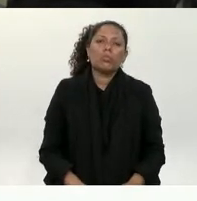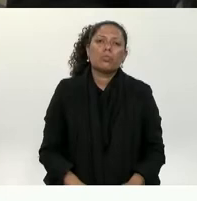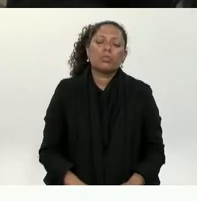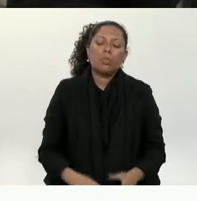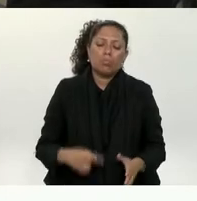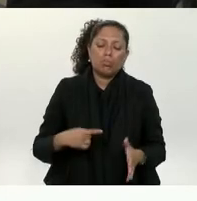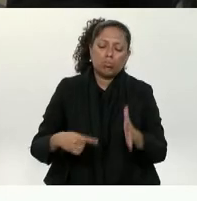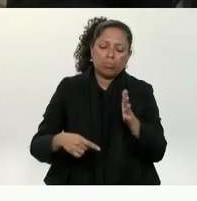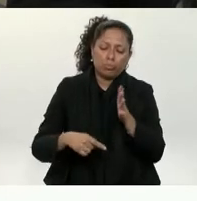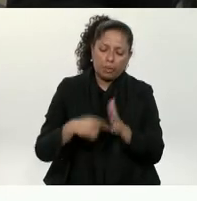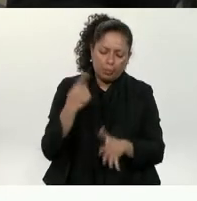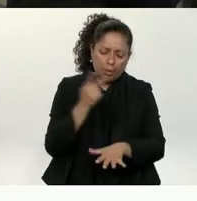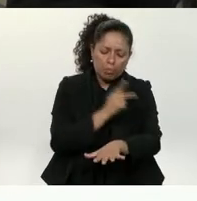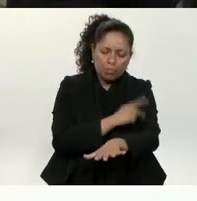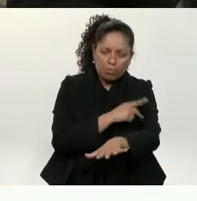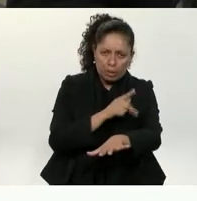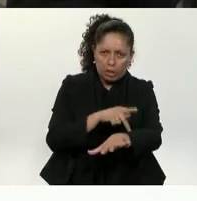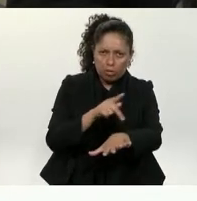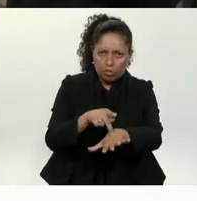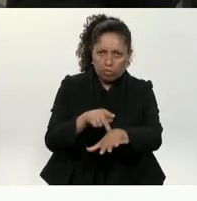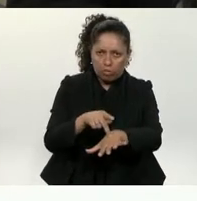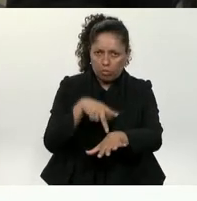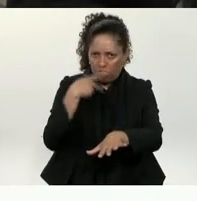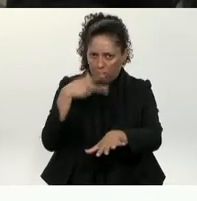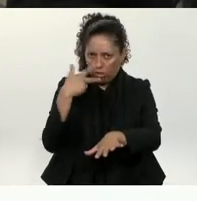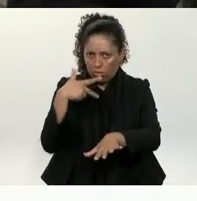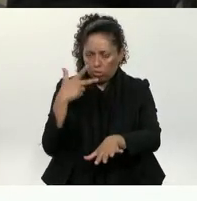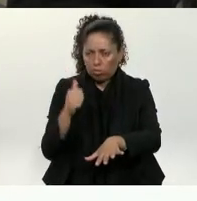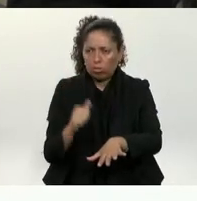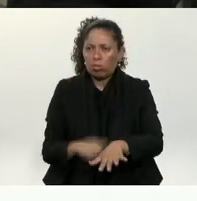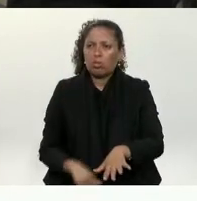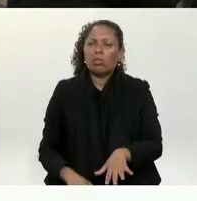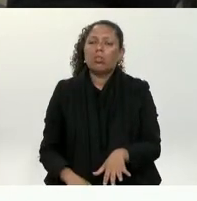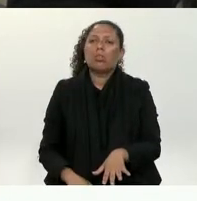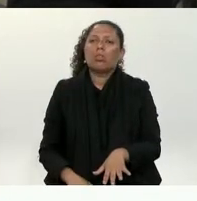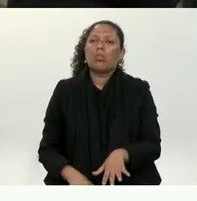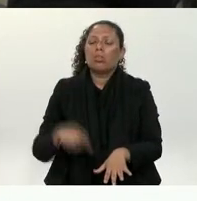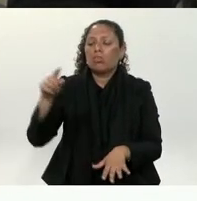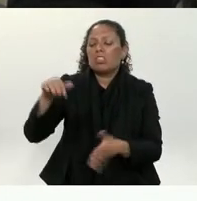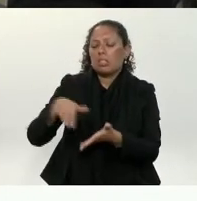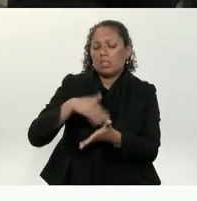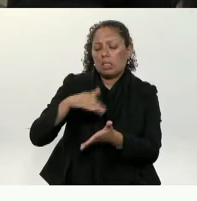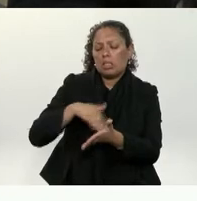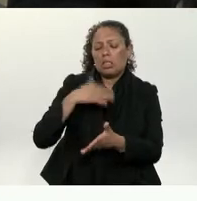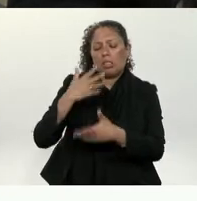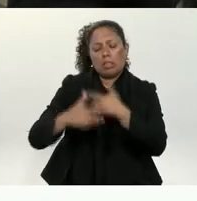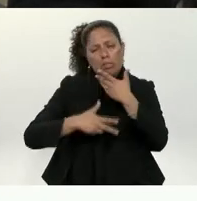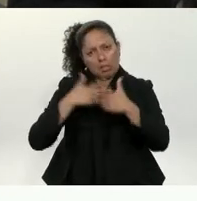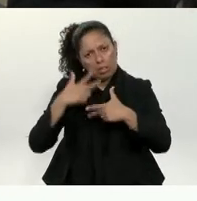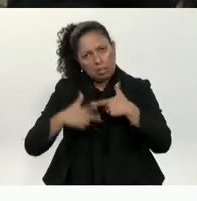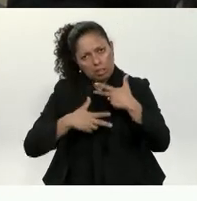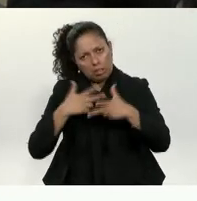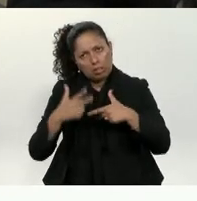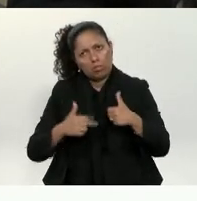primeiro é de forma pedagógica, já que a forma pela qual o secretário está expondo é uma forma bem